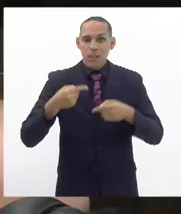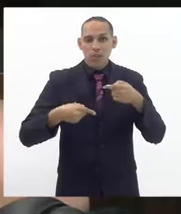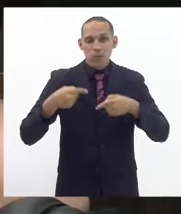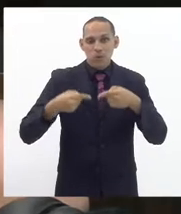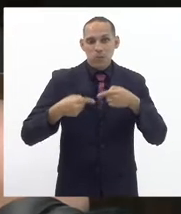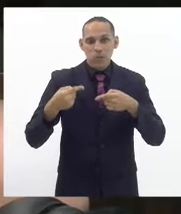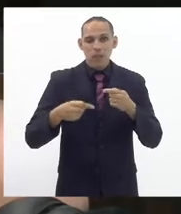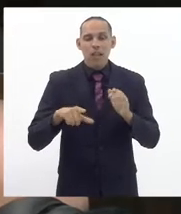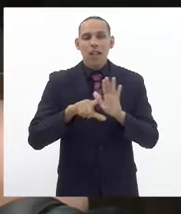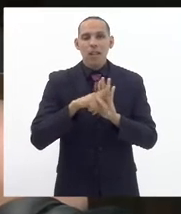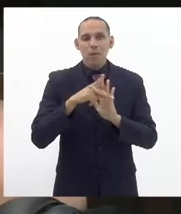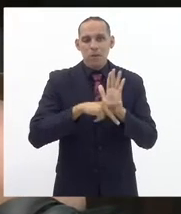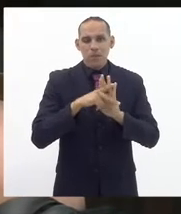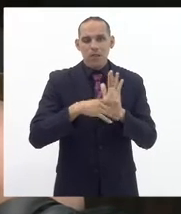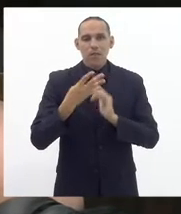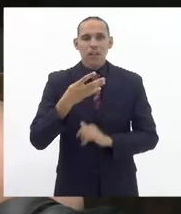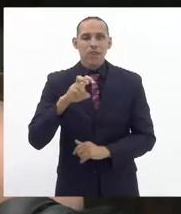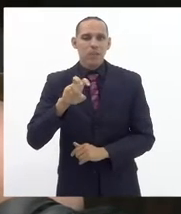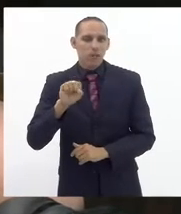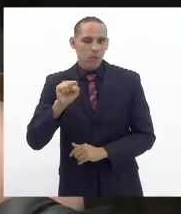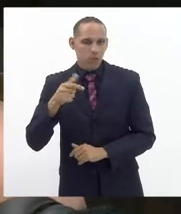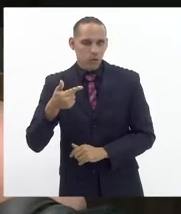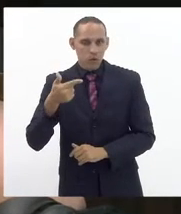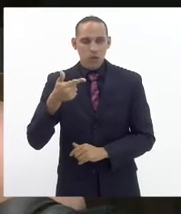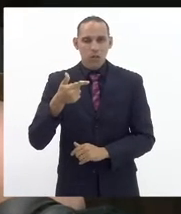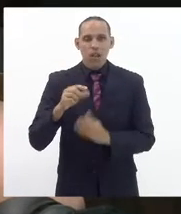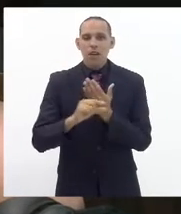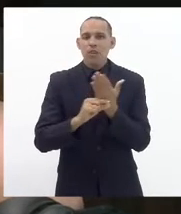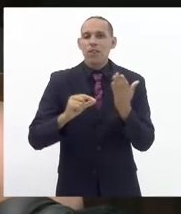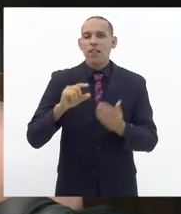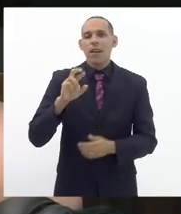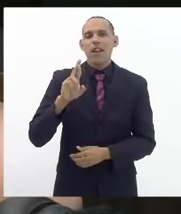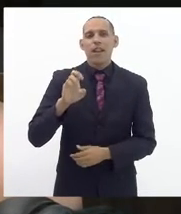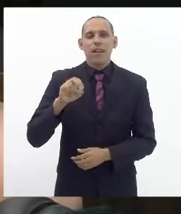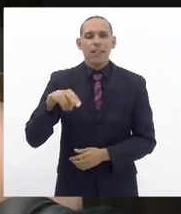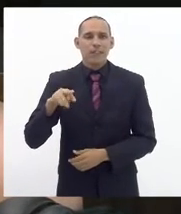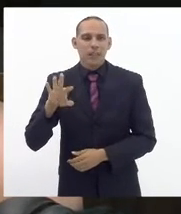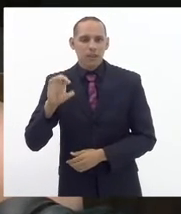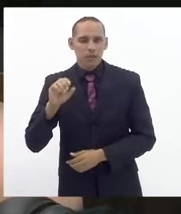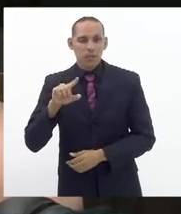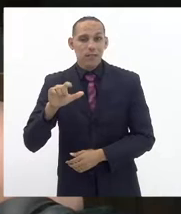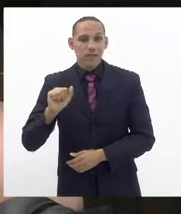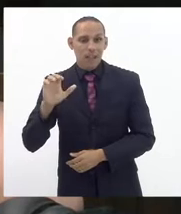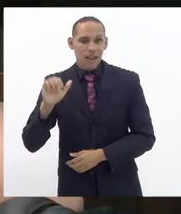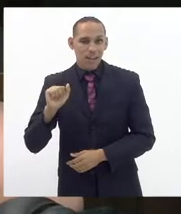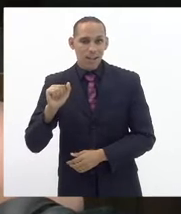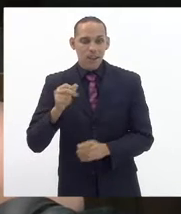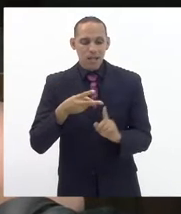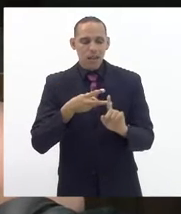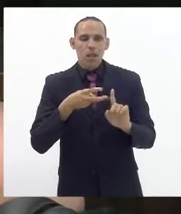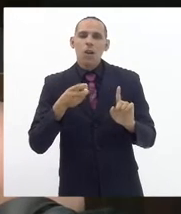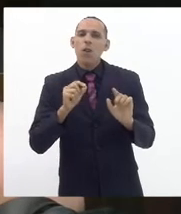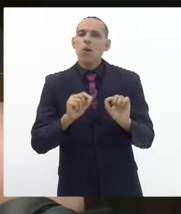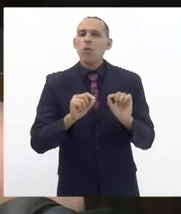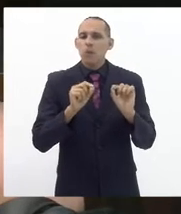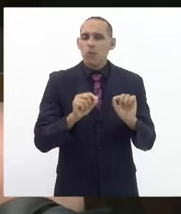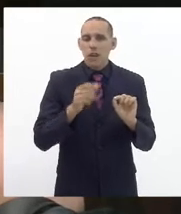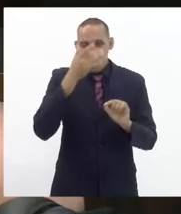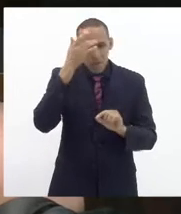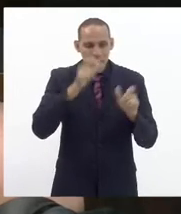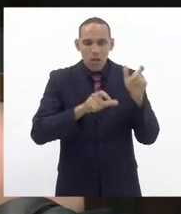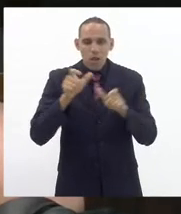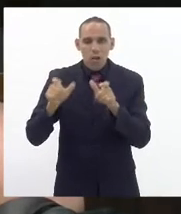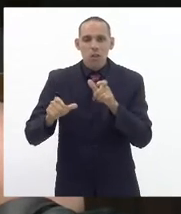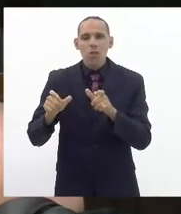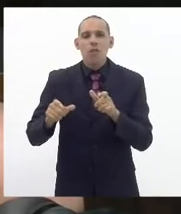número 4582, de 21, de autoria do deputado Renato Zaca, que dispõe sobre o reconhecimento das pessoas portadoras de